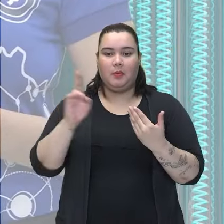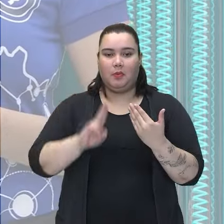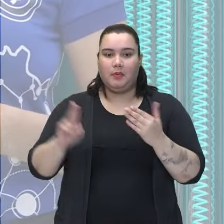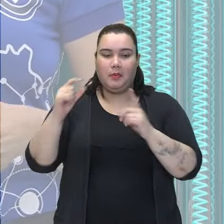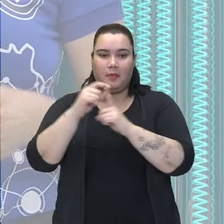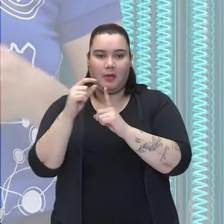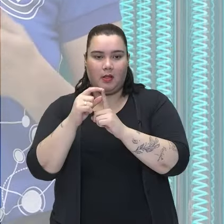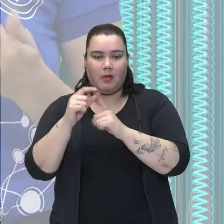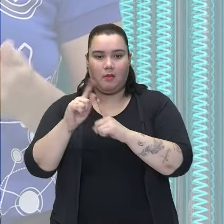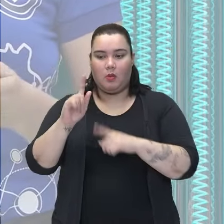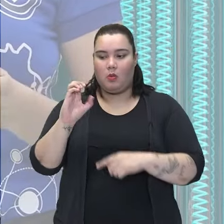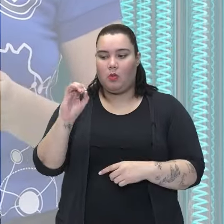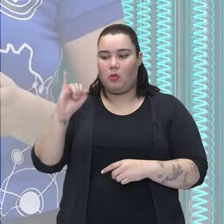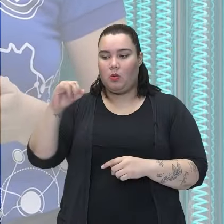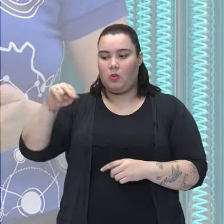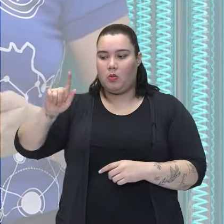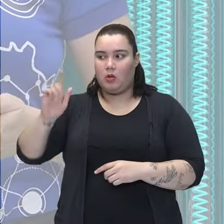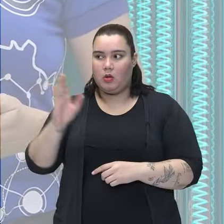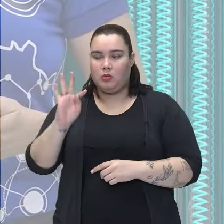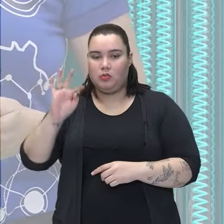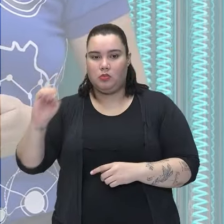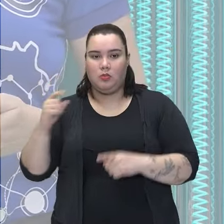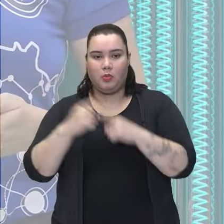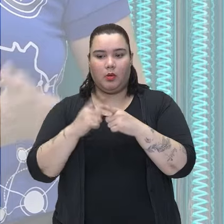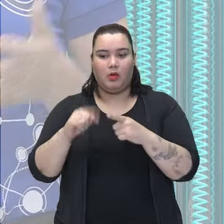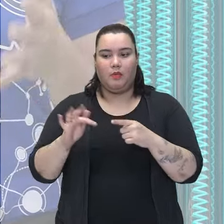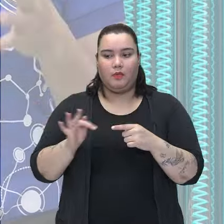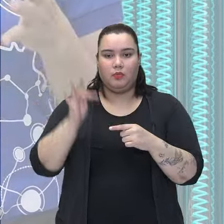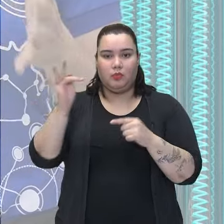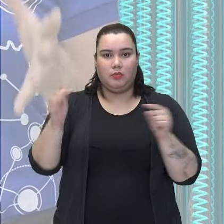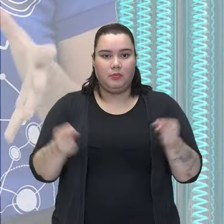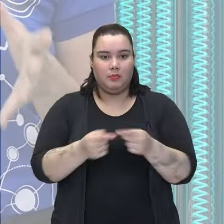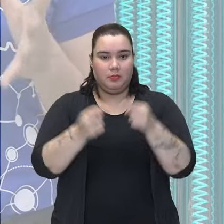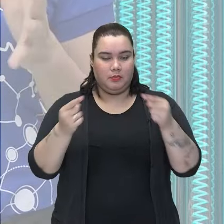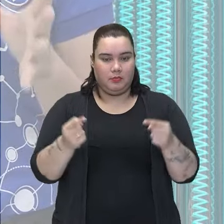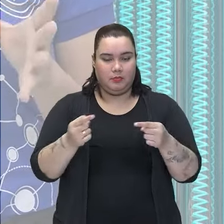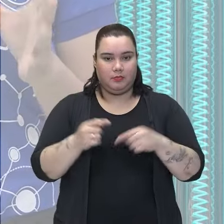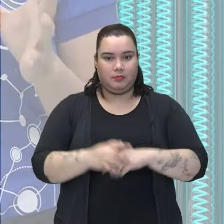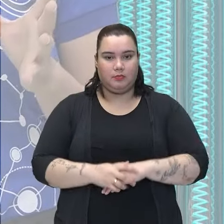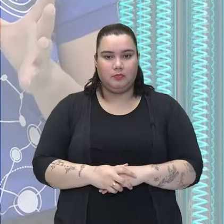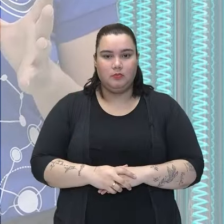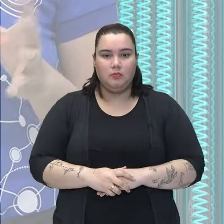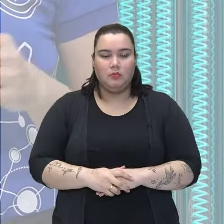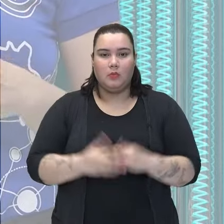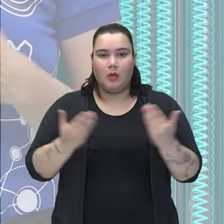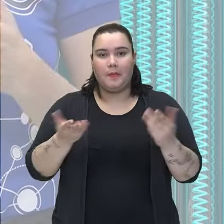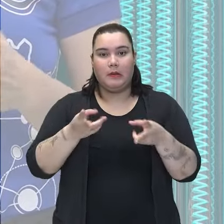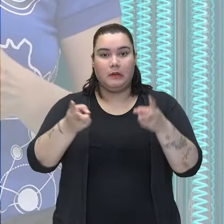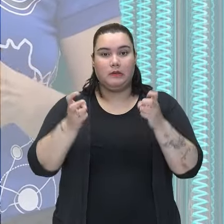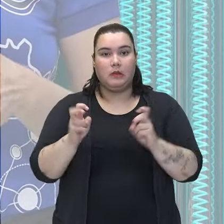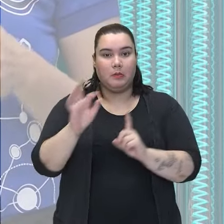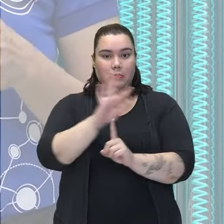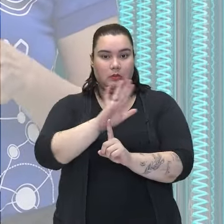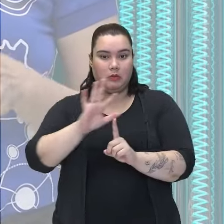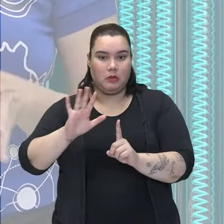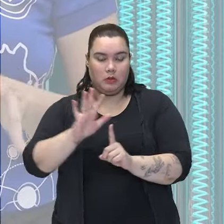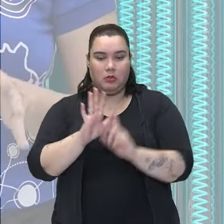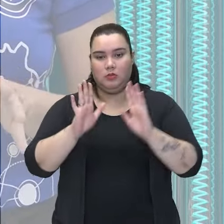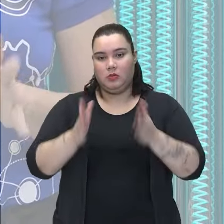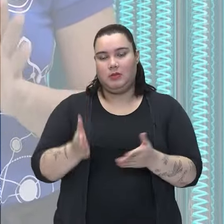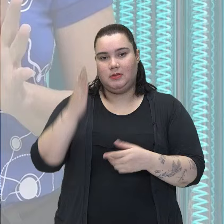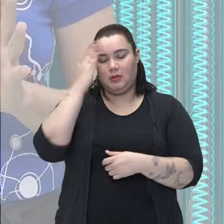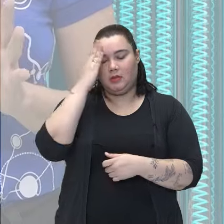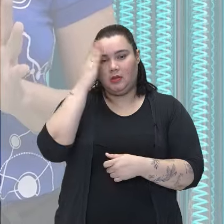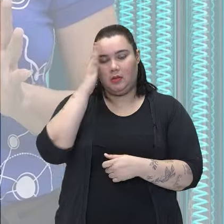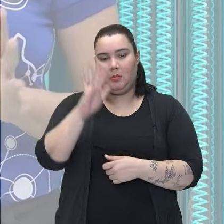com going to, porque é um futuro próximo, né? Pelo aspecto do céu, né, as nuvens ali acumuladas, então ela já tem certeza